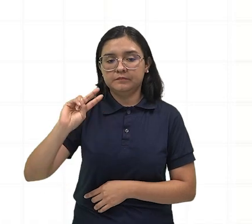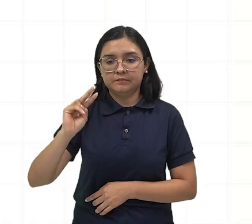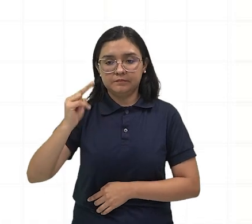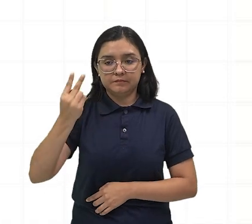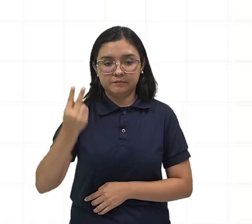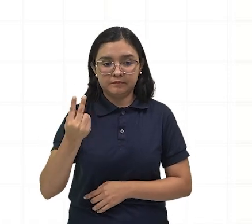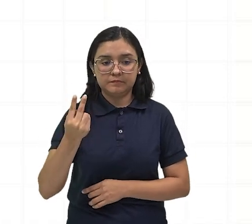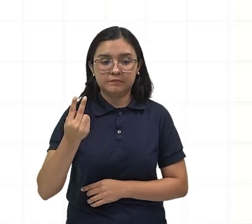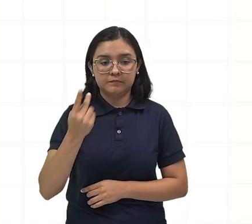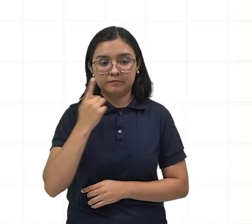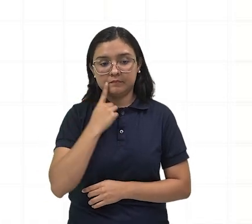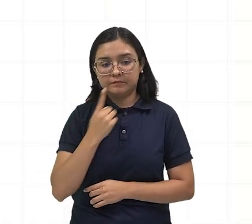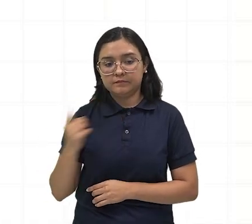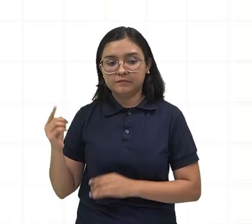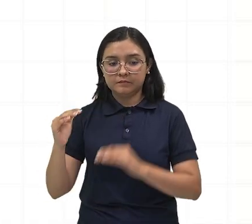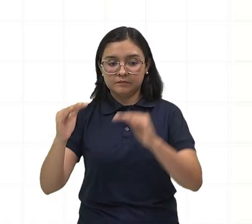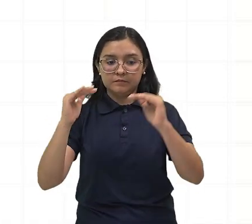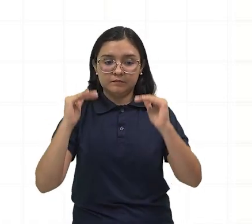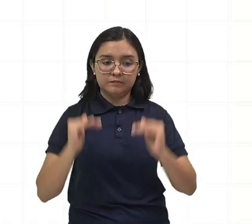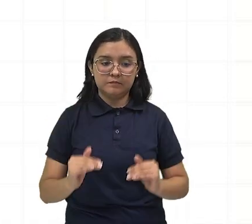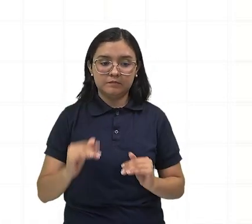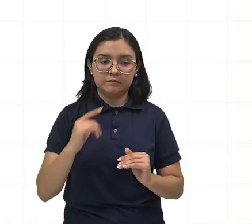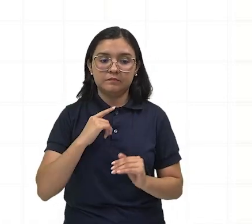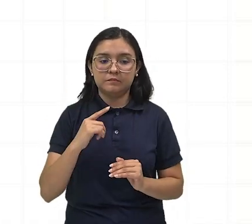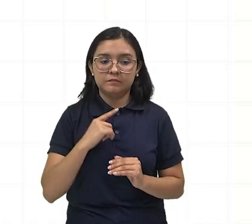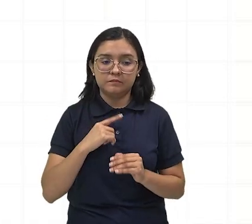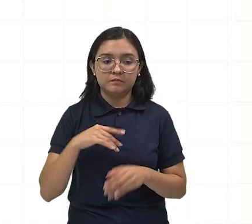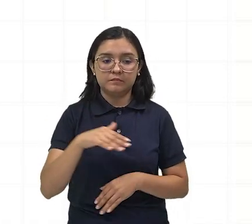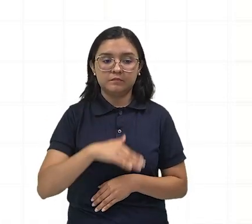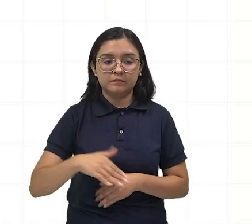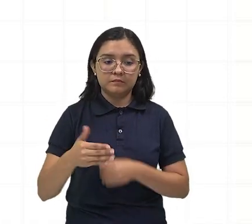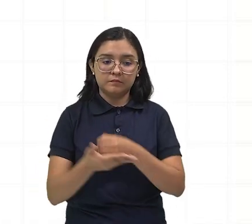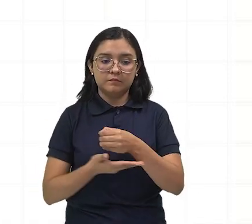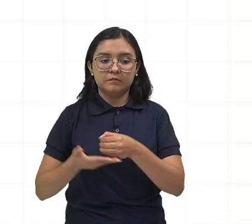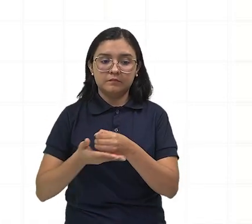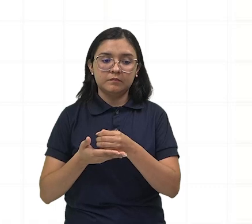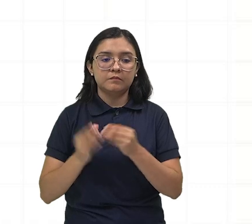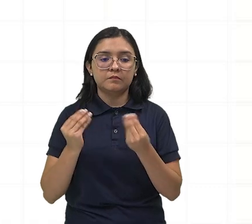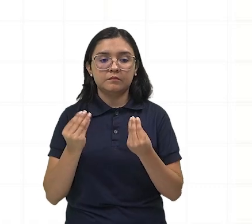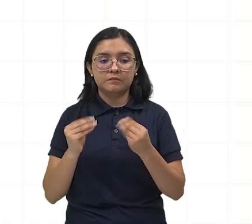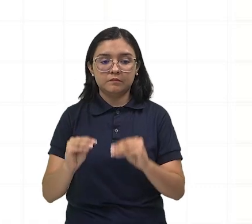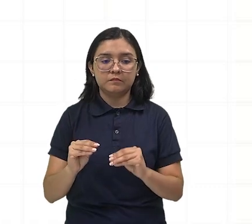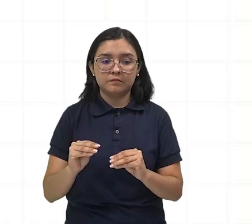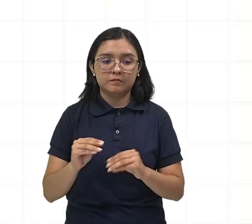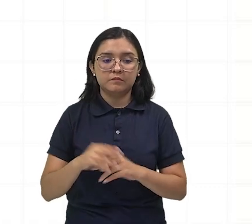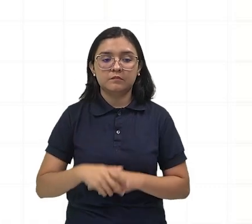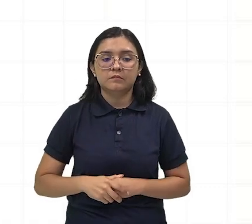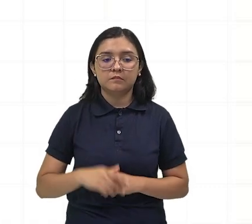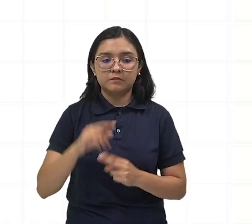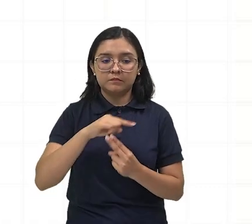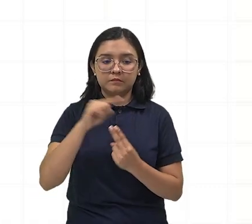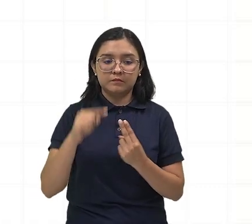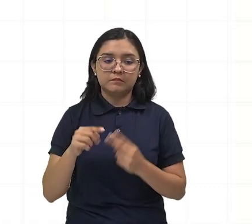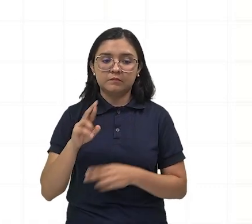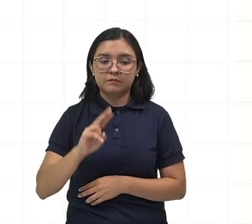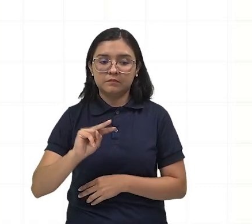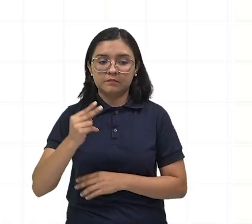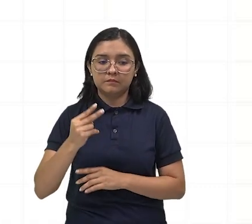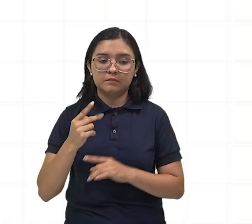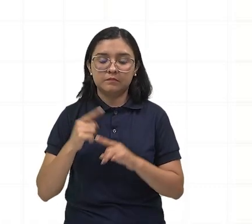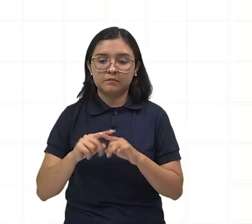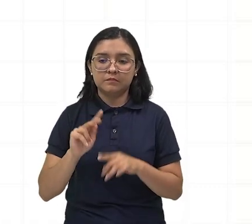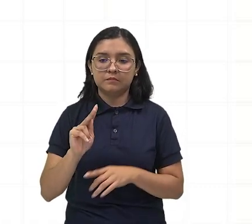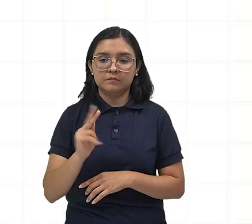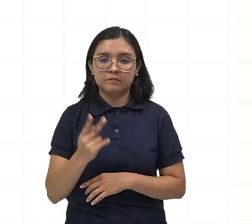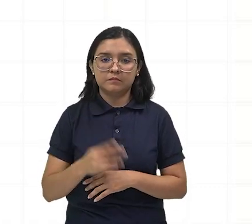Então, aqui no lugar de colocar a área da base, nós colocamos já πr ao quadrado vezes h.